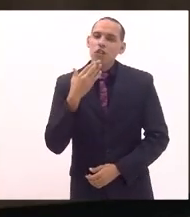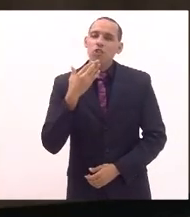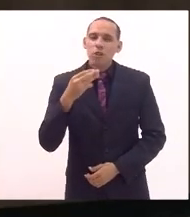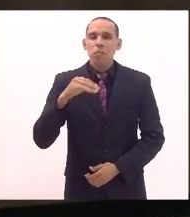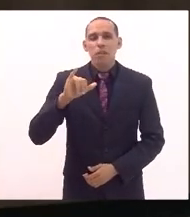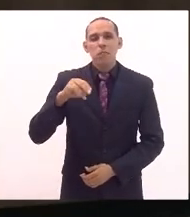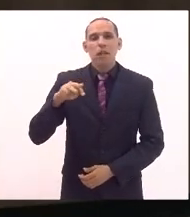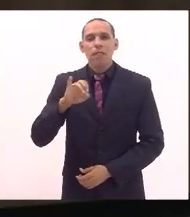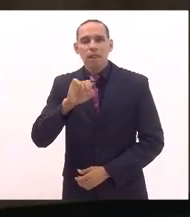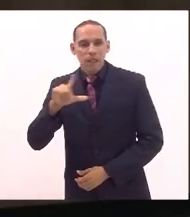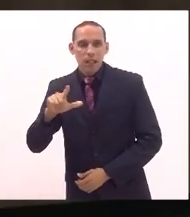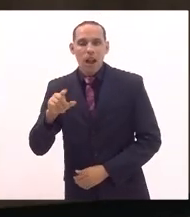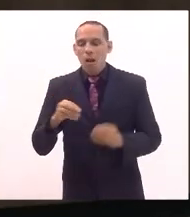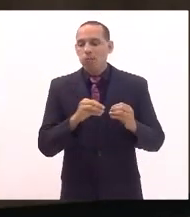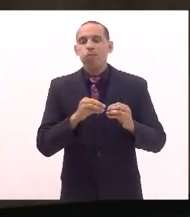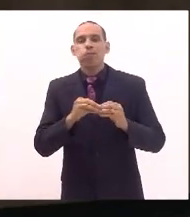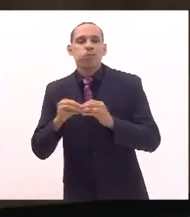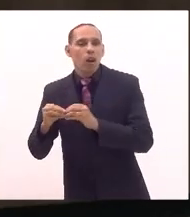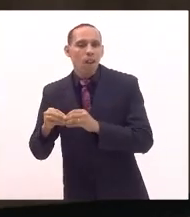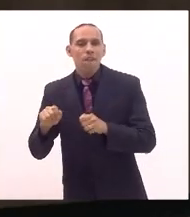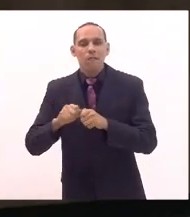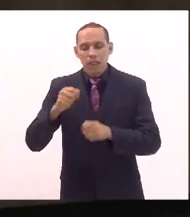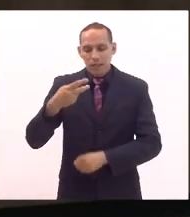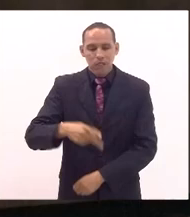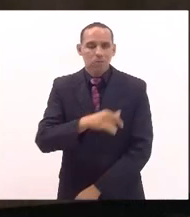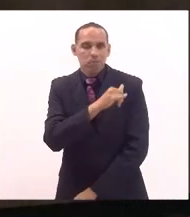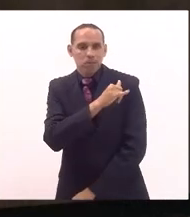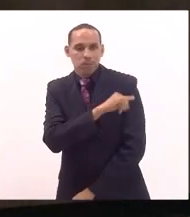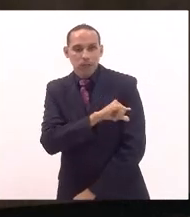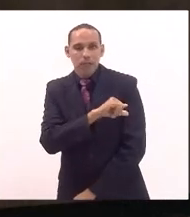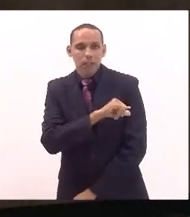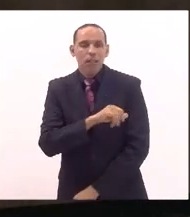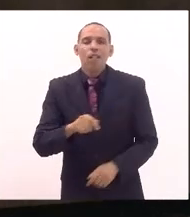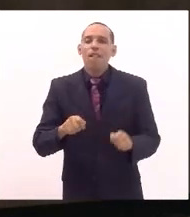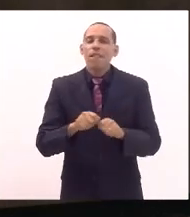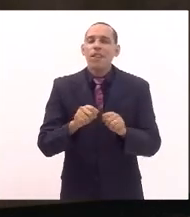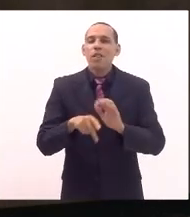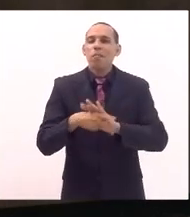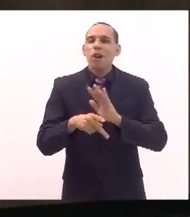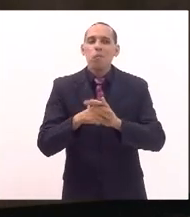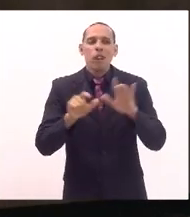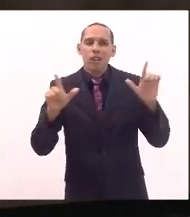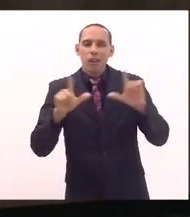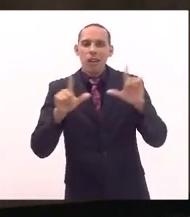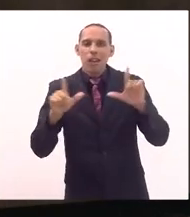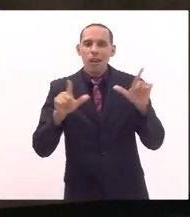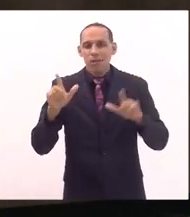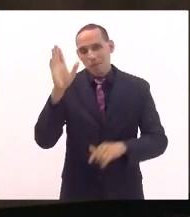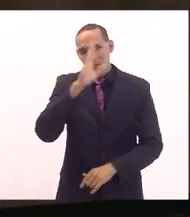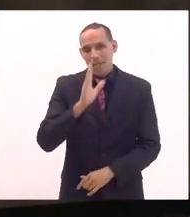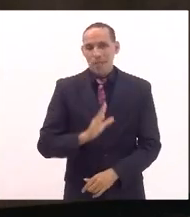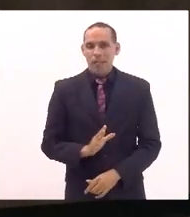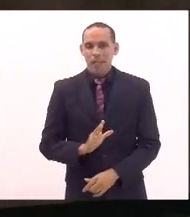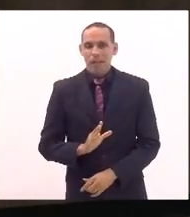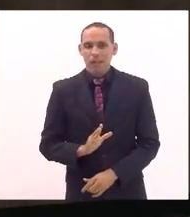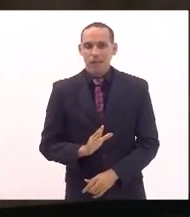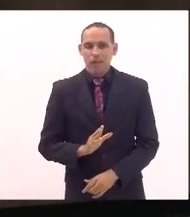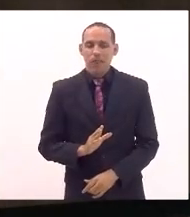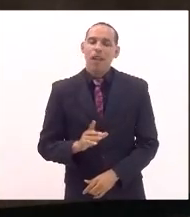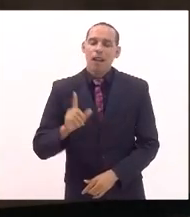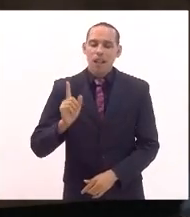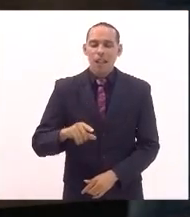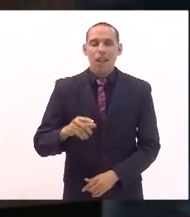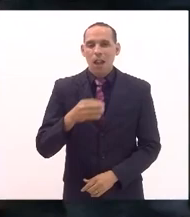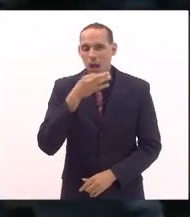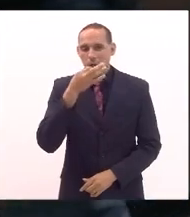telenovelas produzidas em território Fluminense pelas emissoras de televisão brasileiras é o parecer